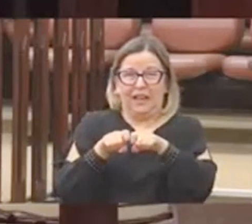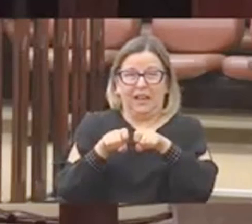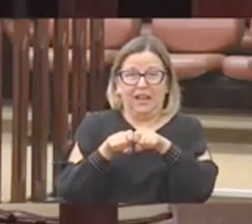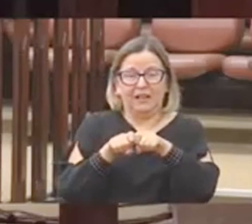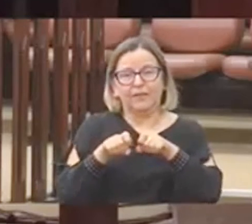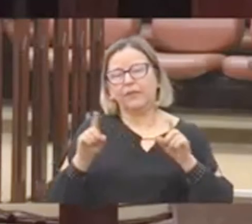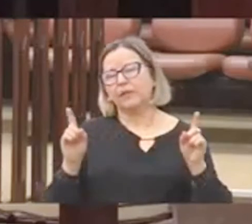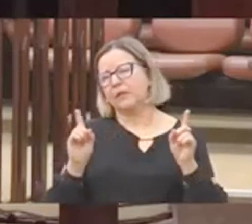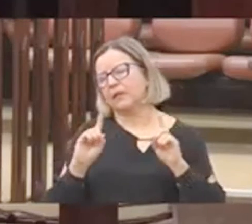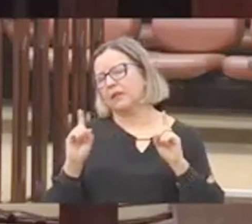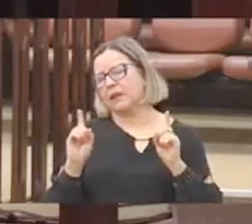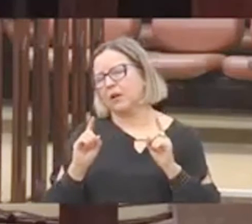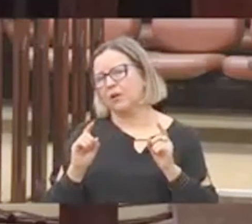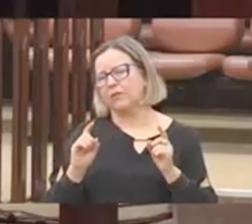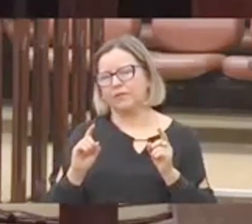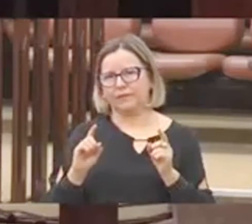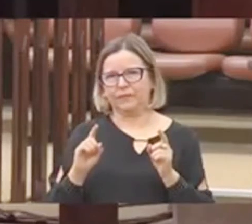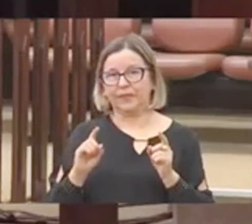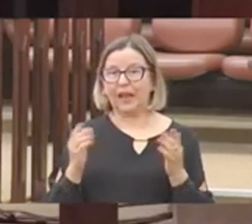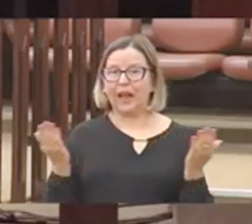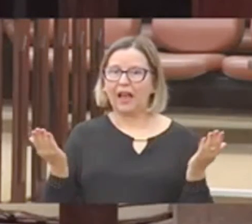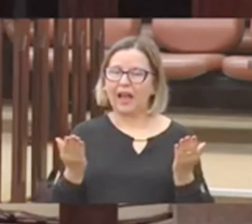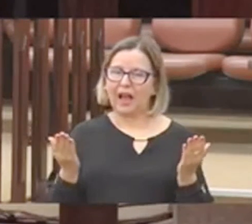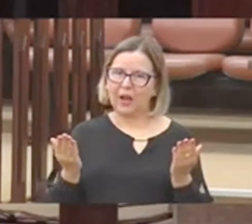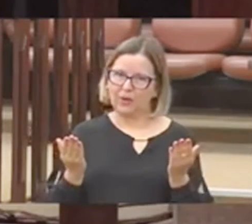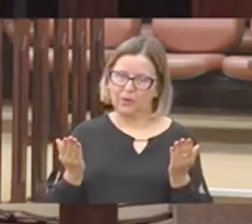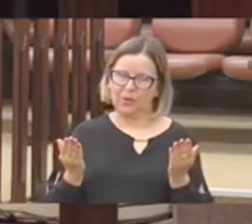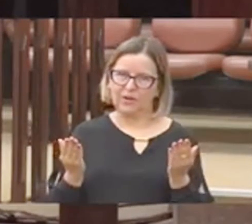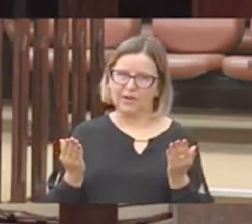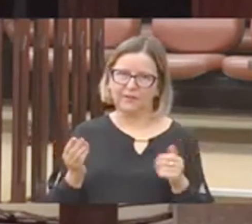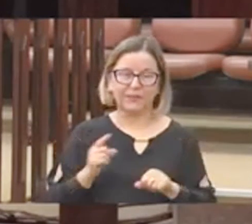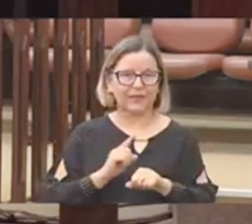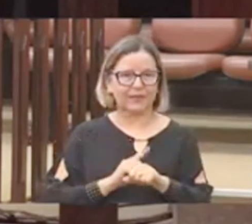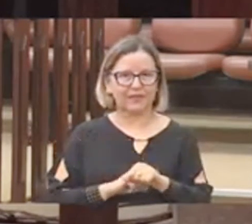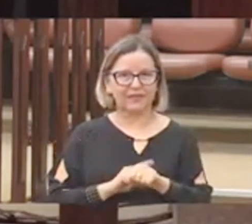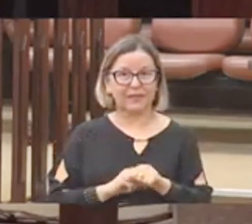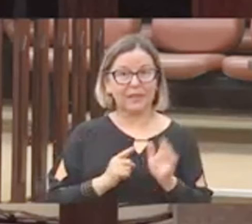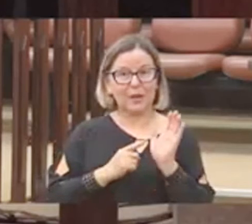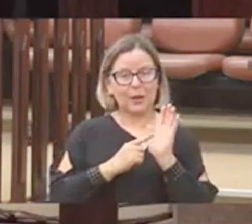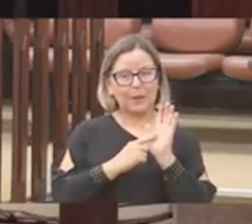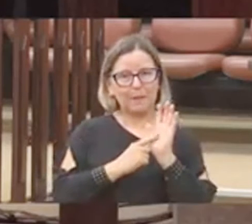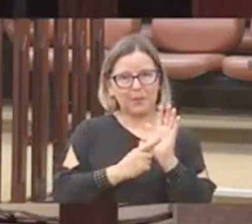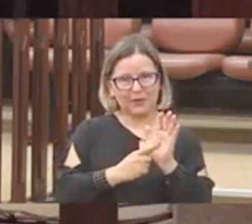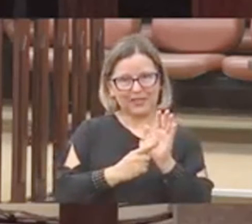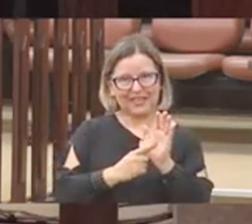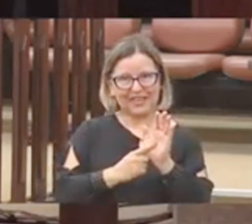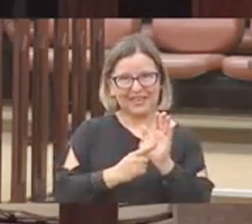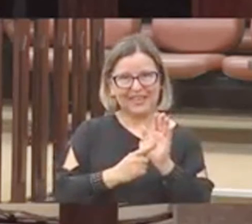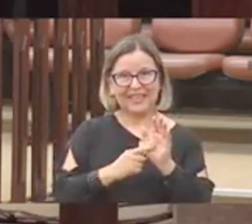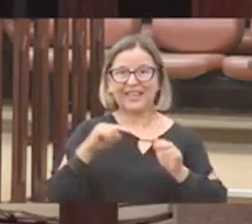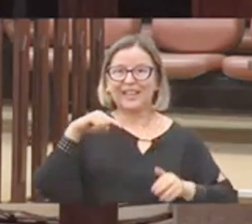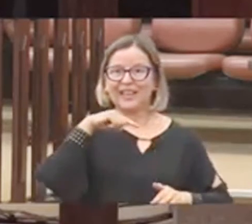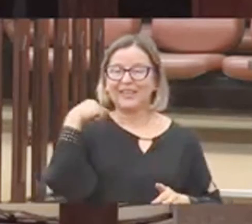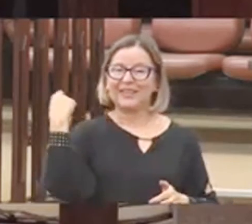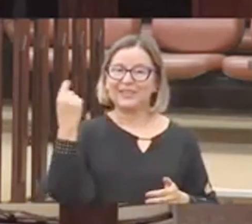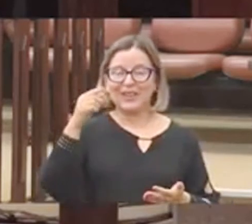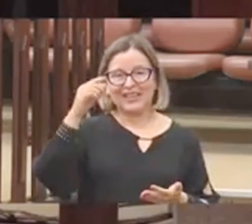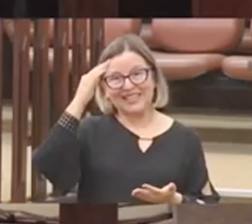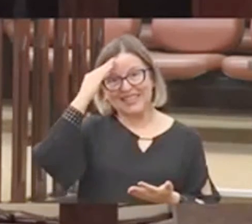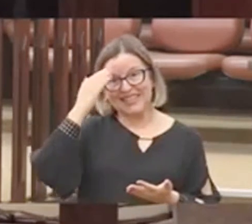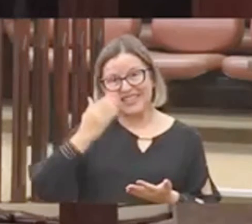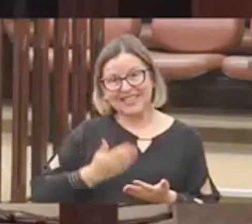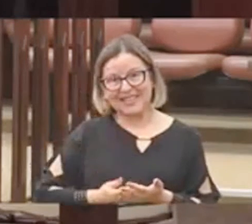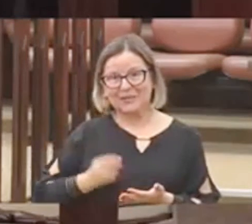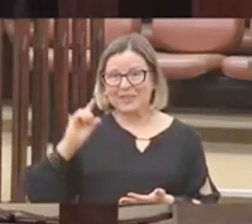você mostrar para o mundo que você tem um Deus que te sustenta, que você tem um Deus que